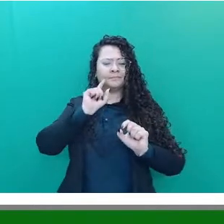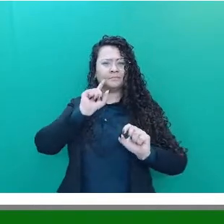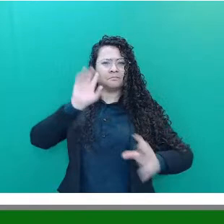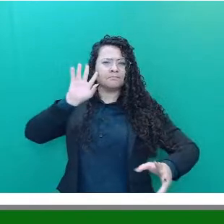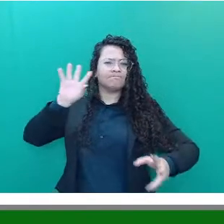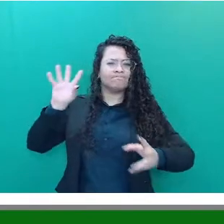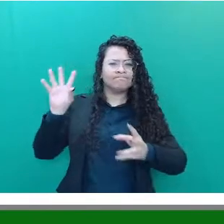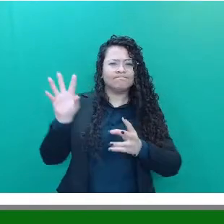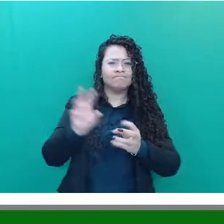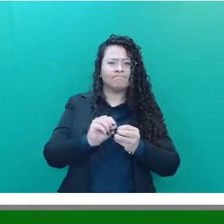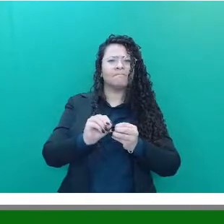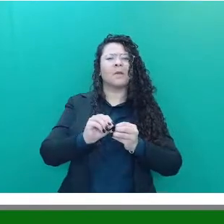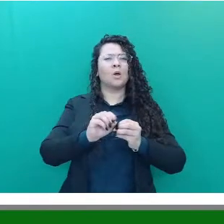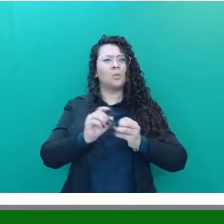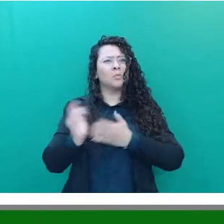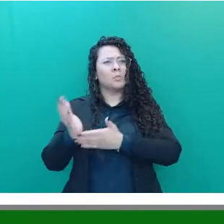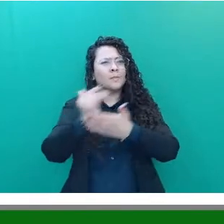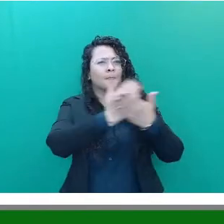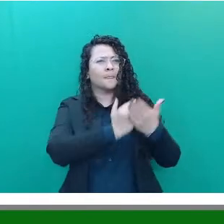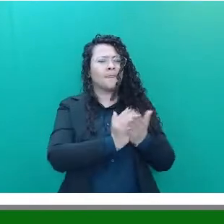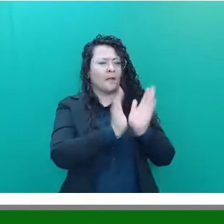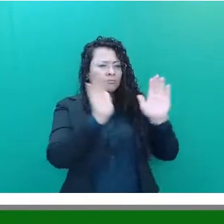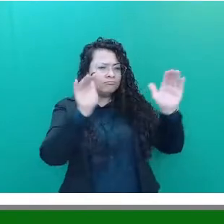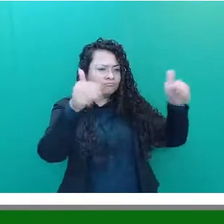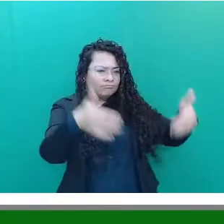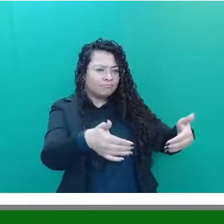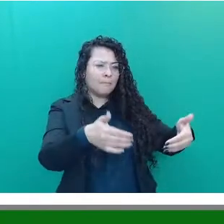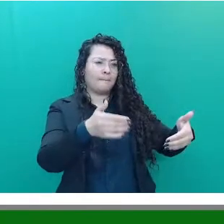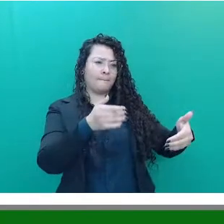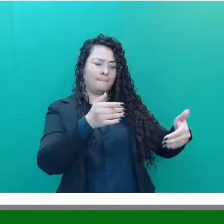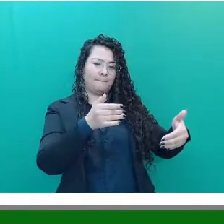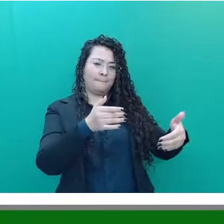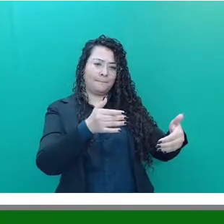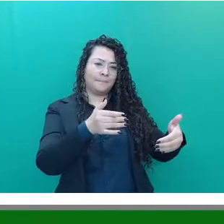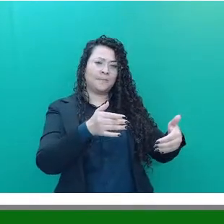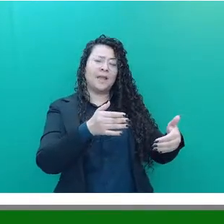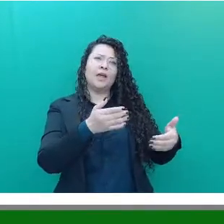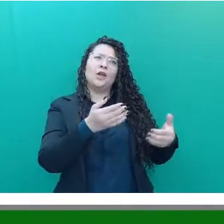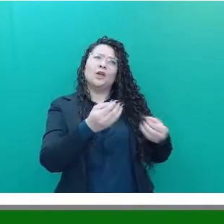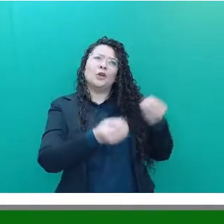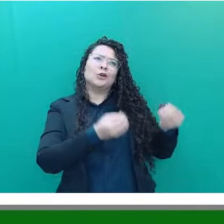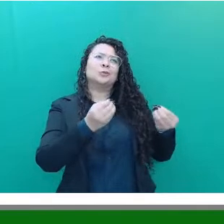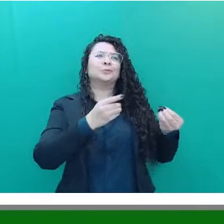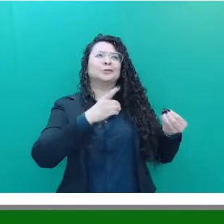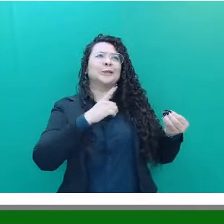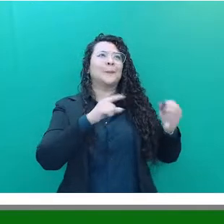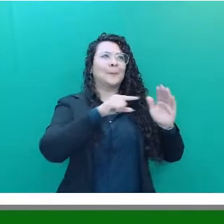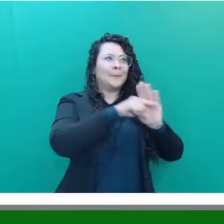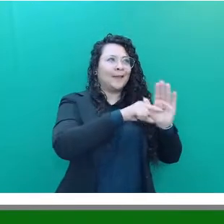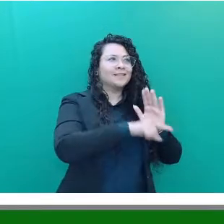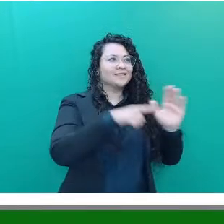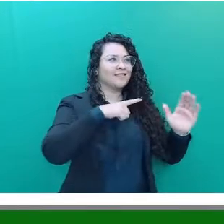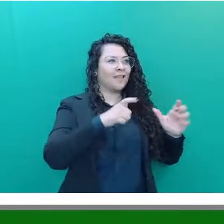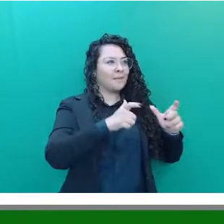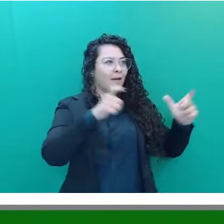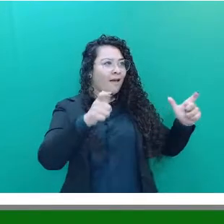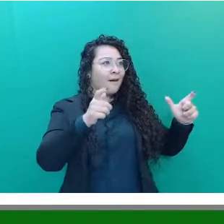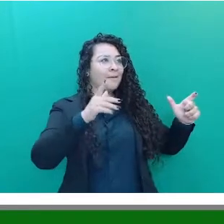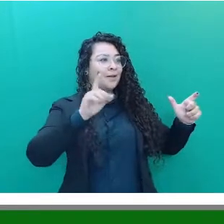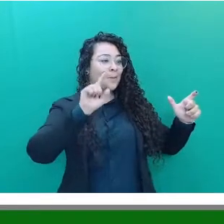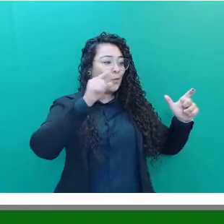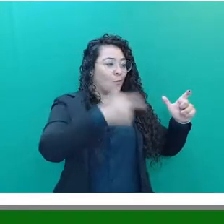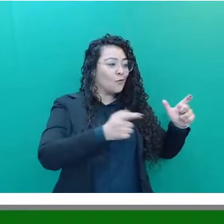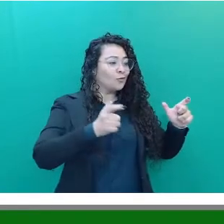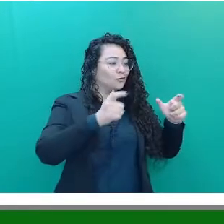dados específicos com... é como se fosse uma micro pesquisa dentro da sua pesquisa. Então, isso